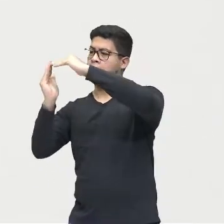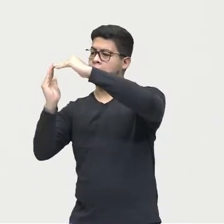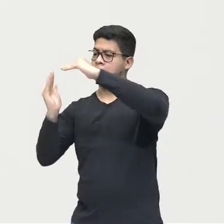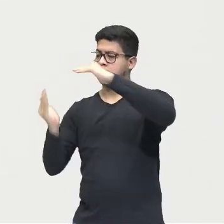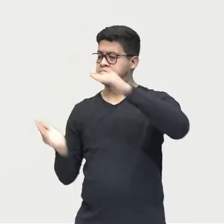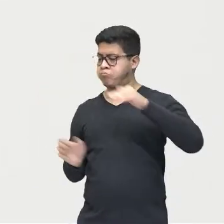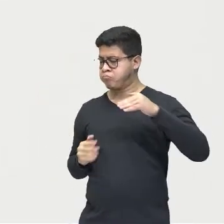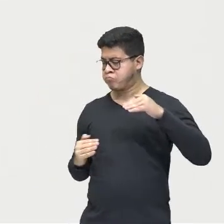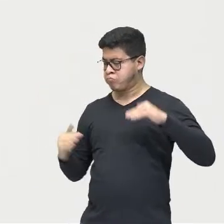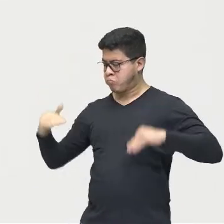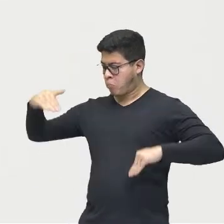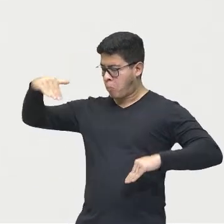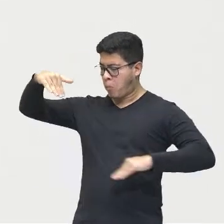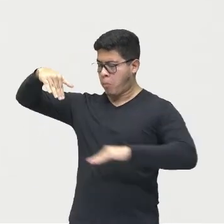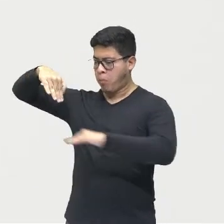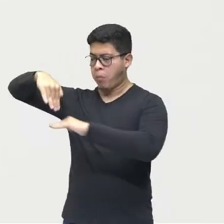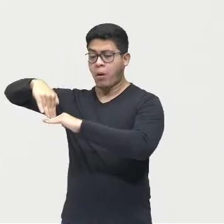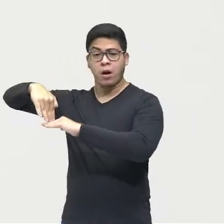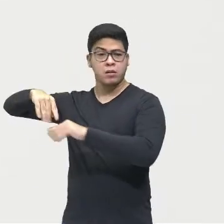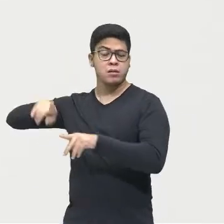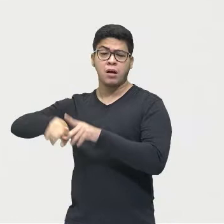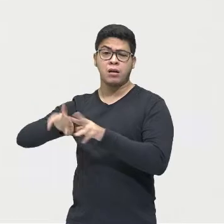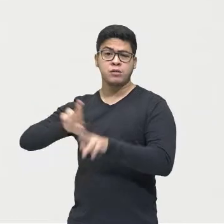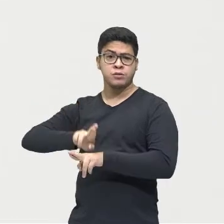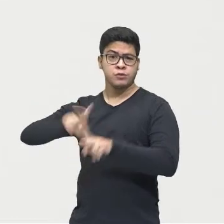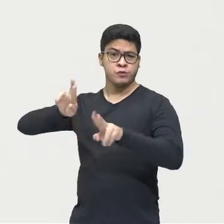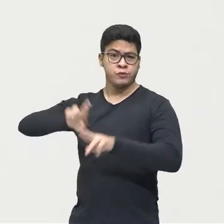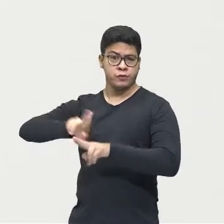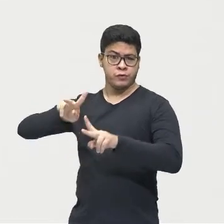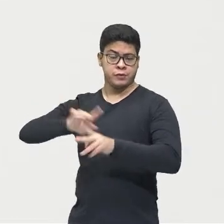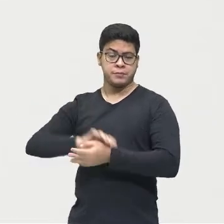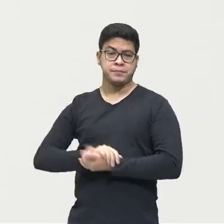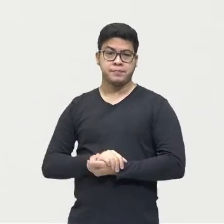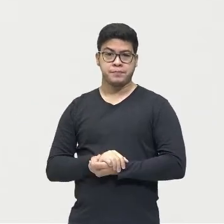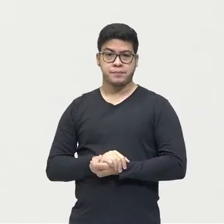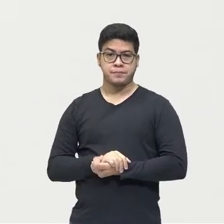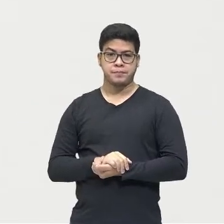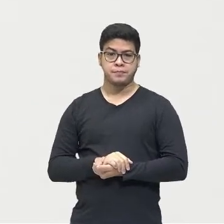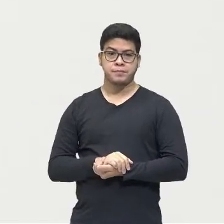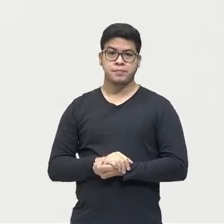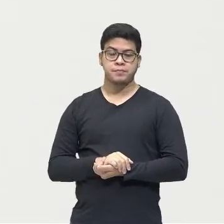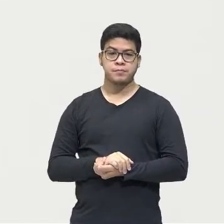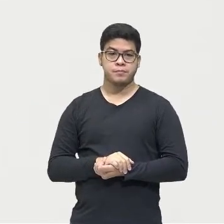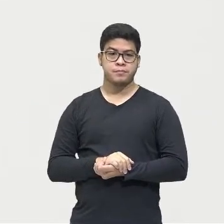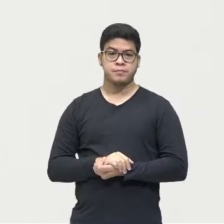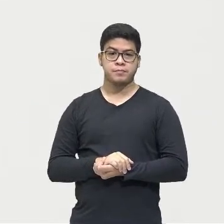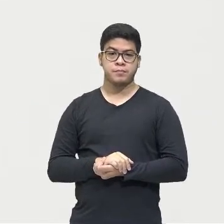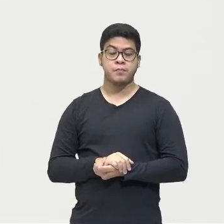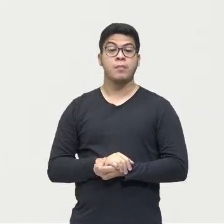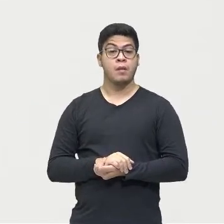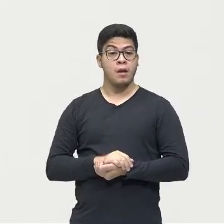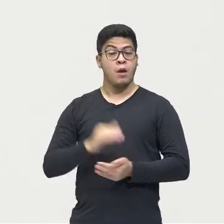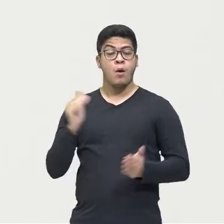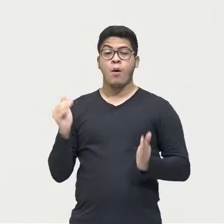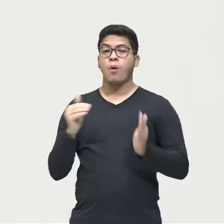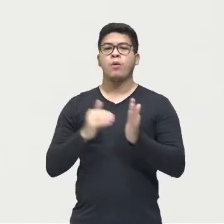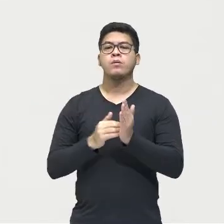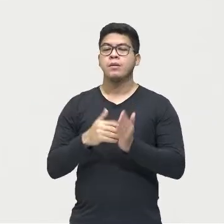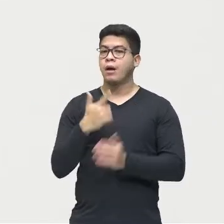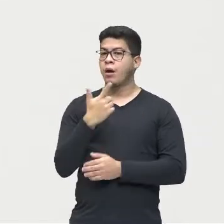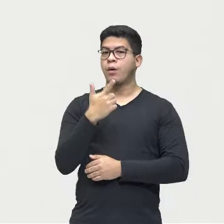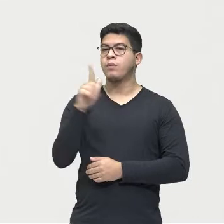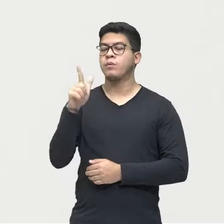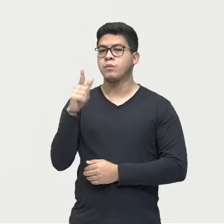e o segmento CD, a sua interseção gera o vértice C. E, por fim, o